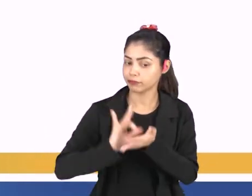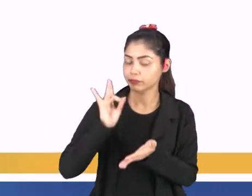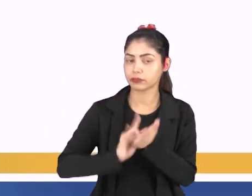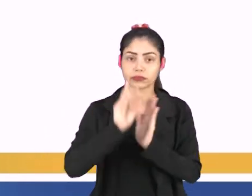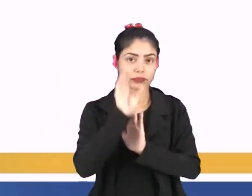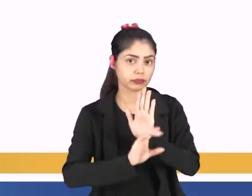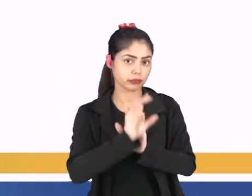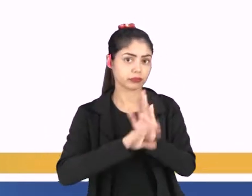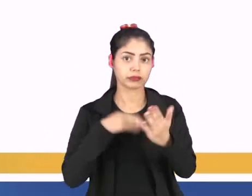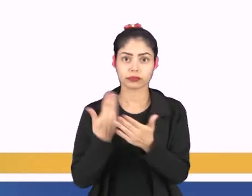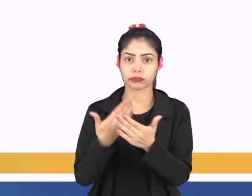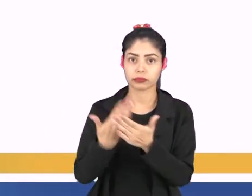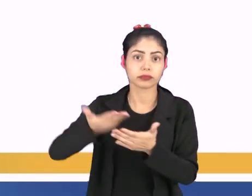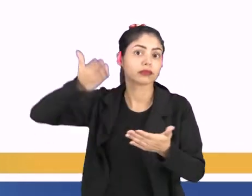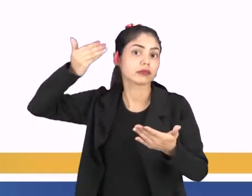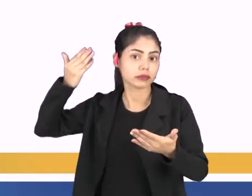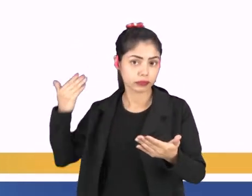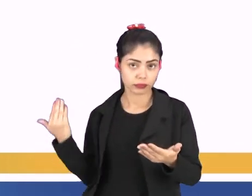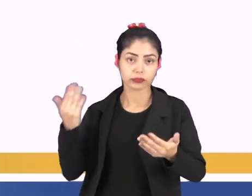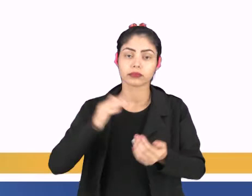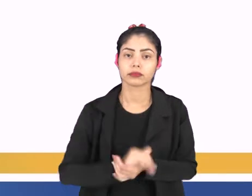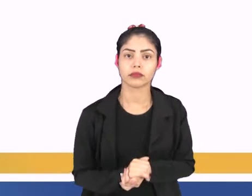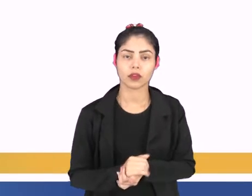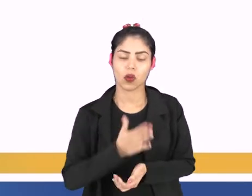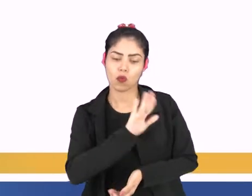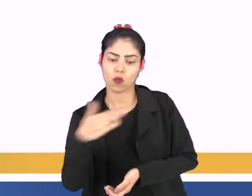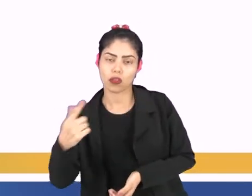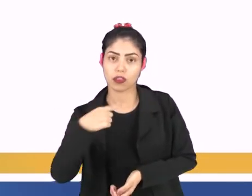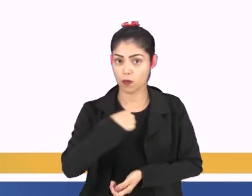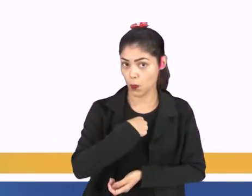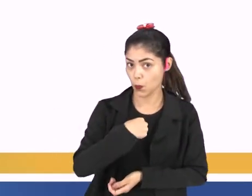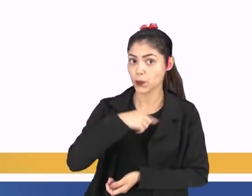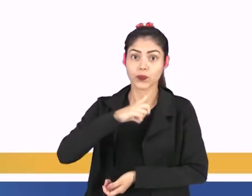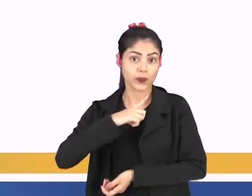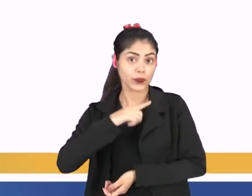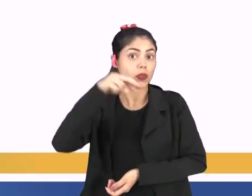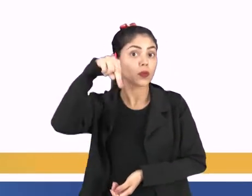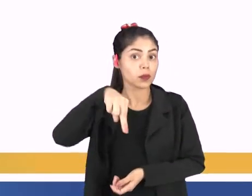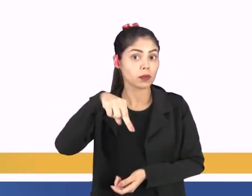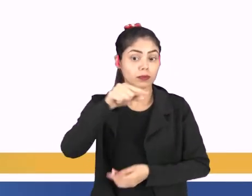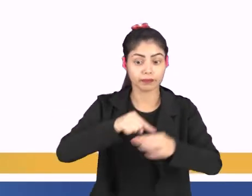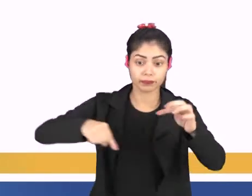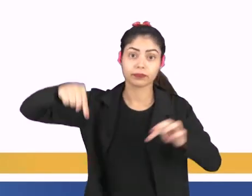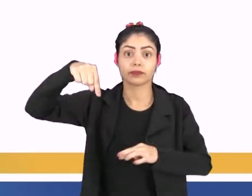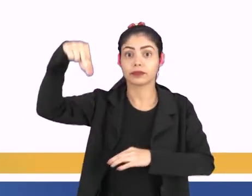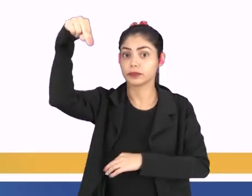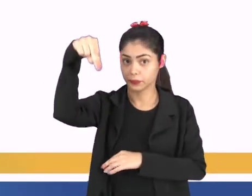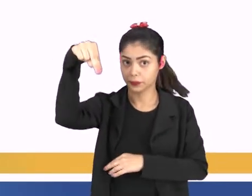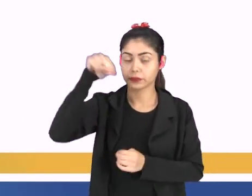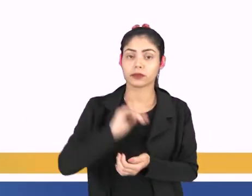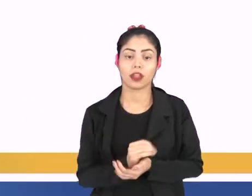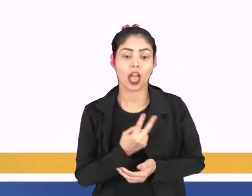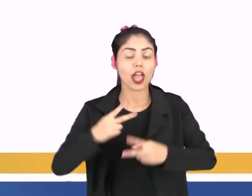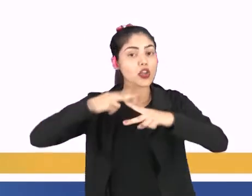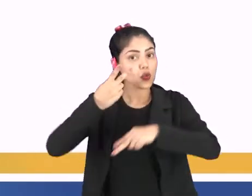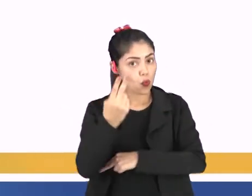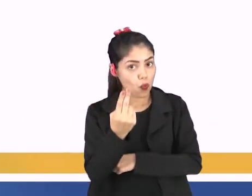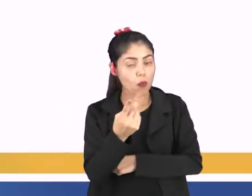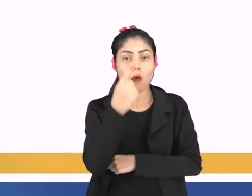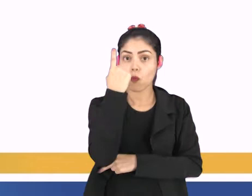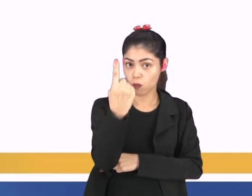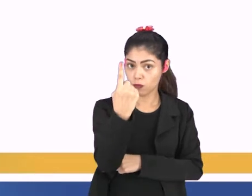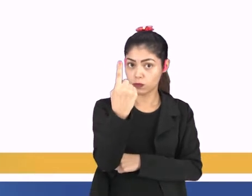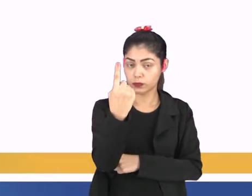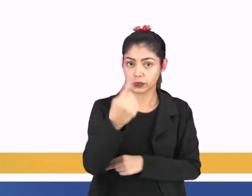aula anterior, quando eu tenho, por exemplo, um n elevado a n, isso quer dizer que ele é igual a 1. Lembra do